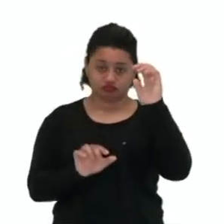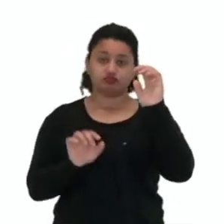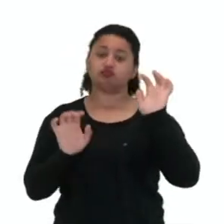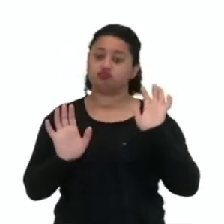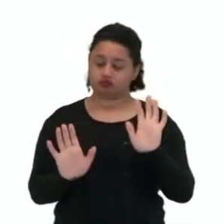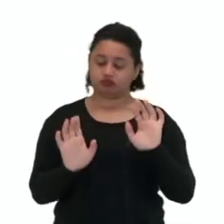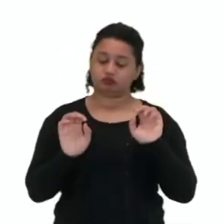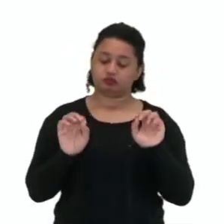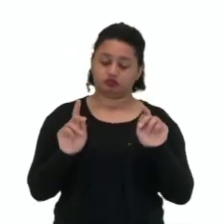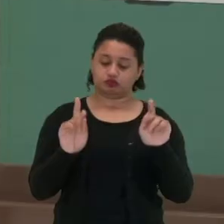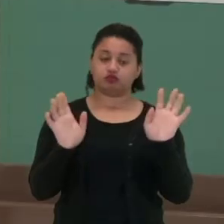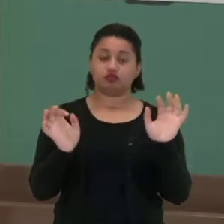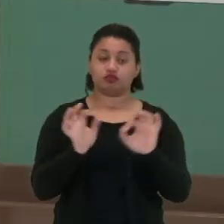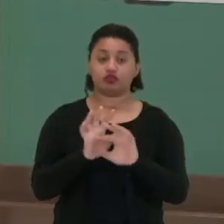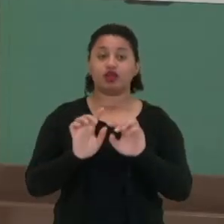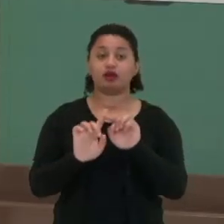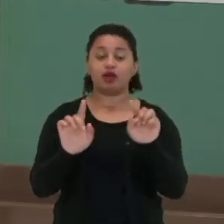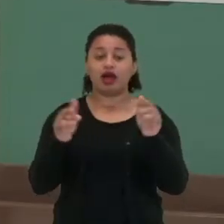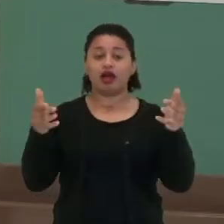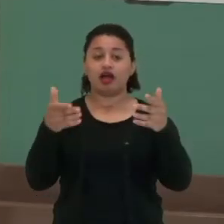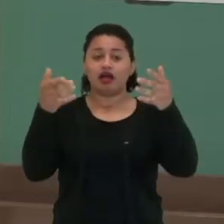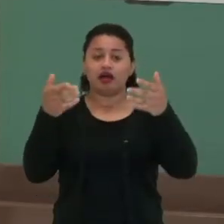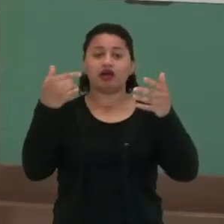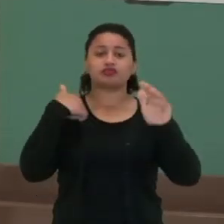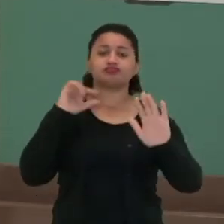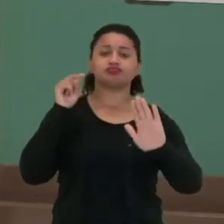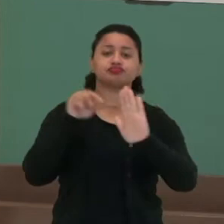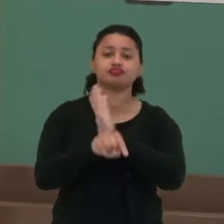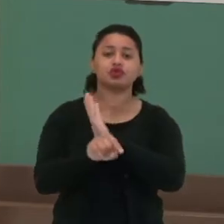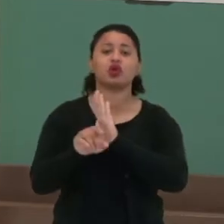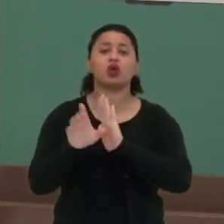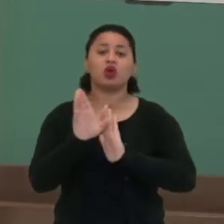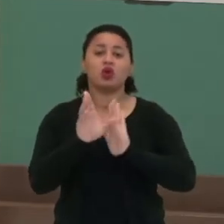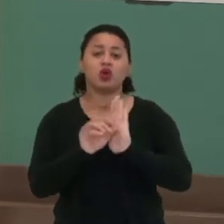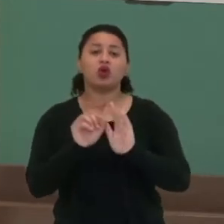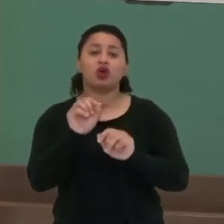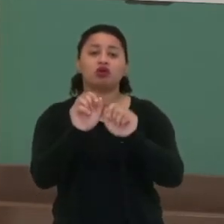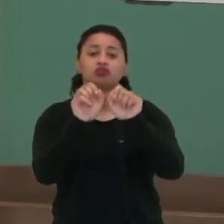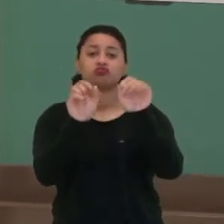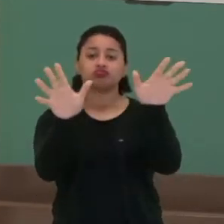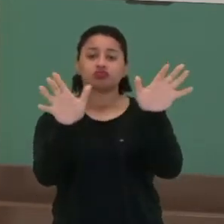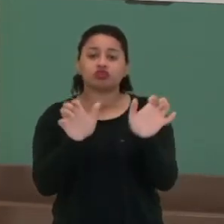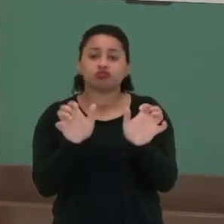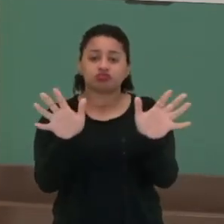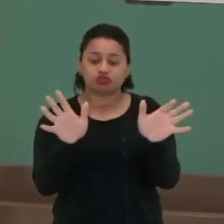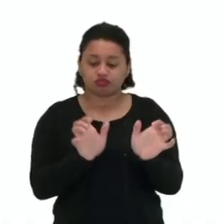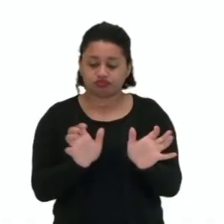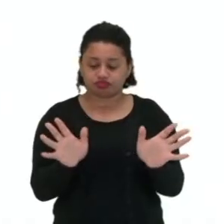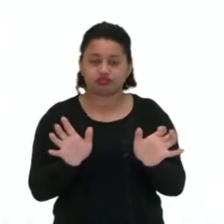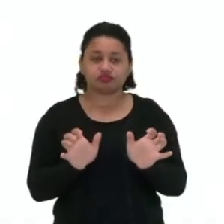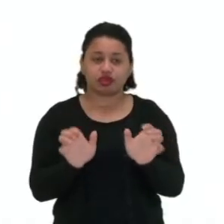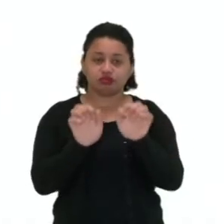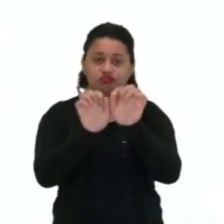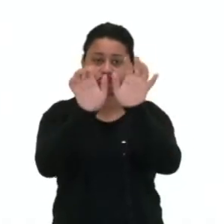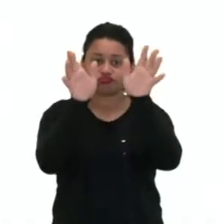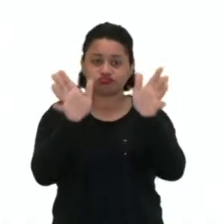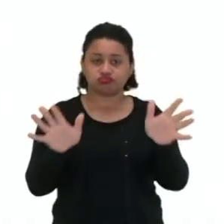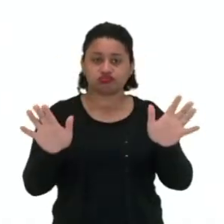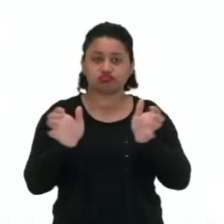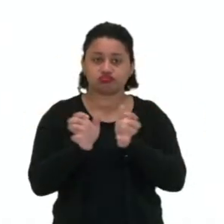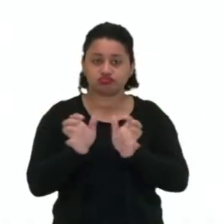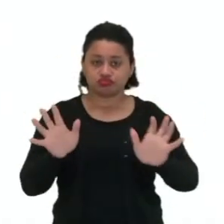ok. Agora nós estamos nos aprofundando no sistema nervoso periférico, com os gânglios e